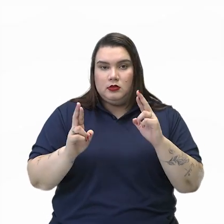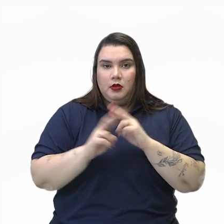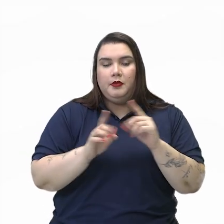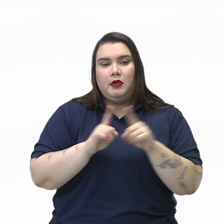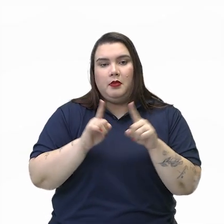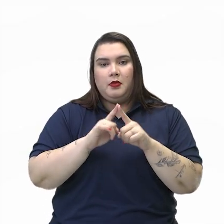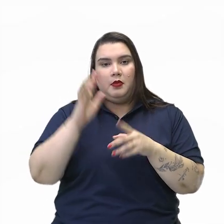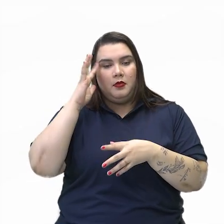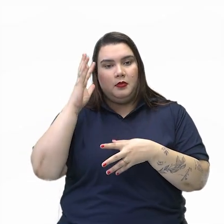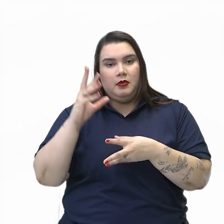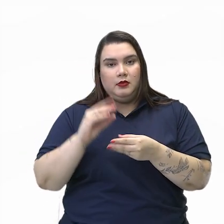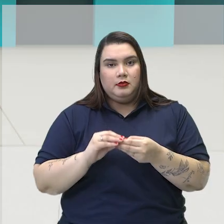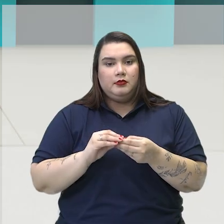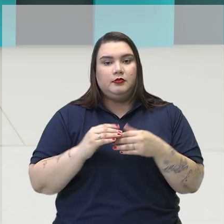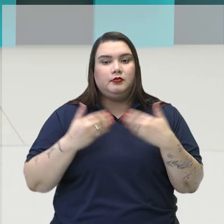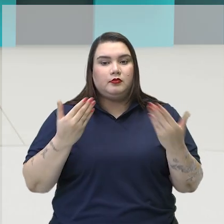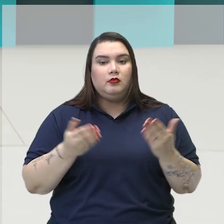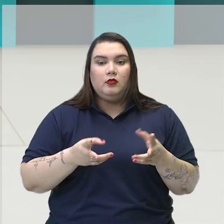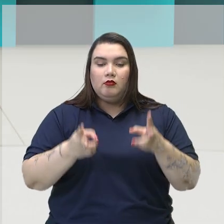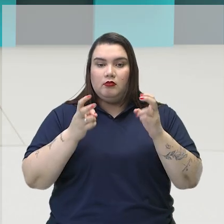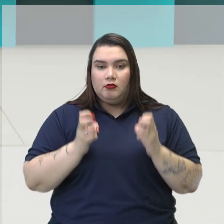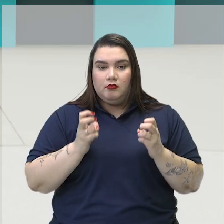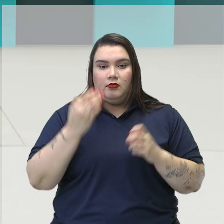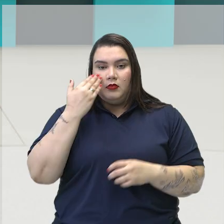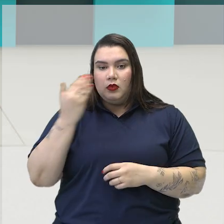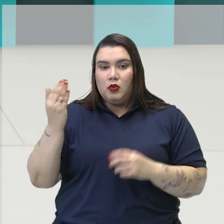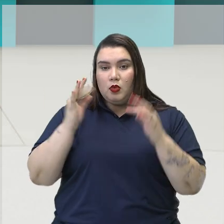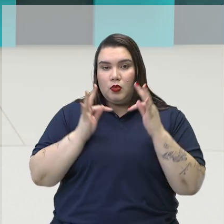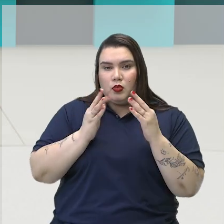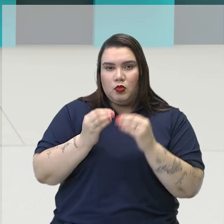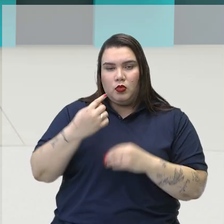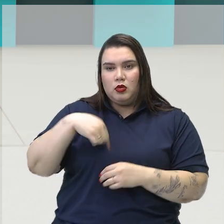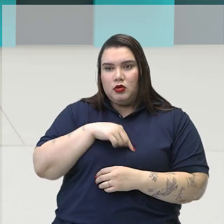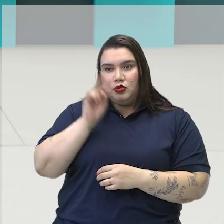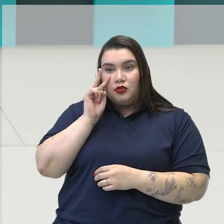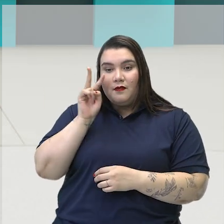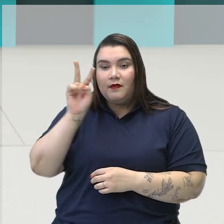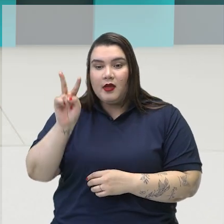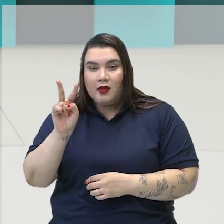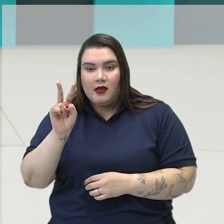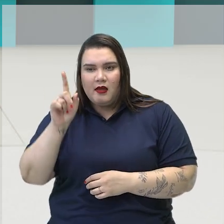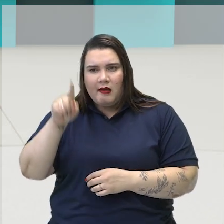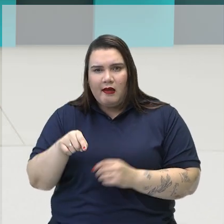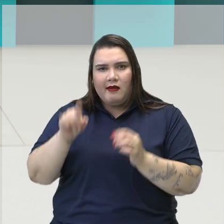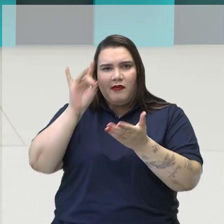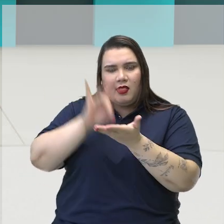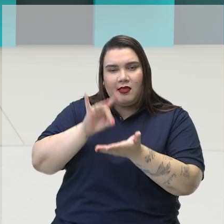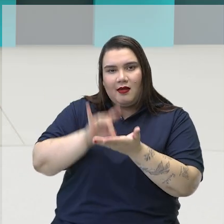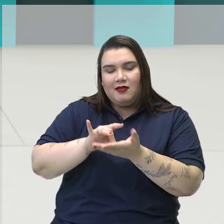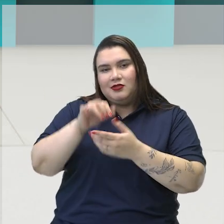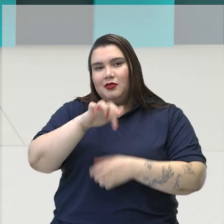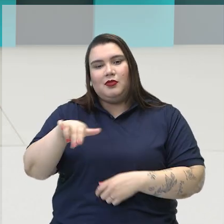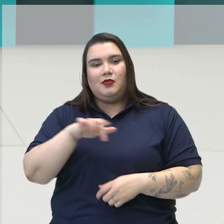interpretações. Então, veja só comigo aqui. Nem tudo que se vê é o que realmente